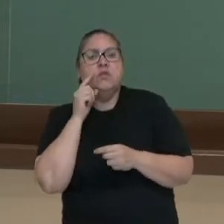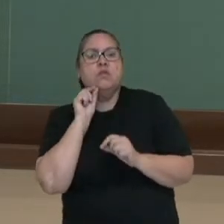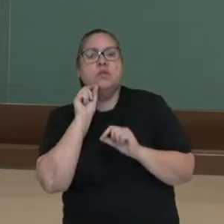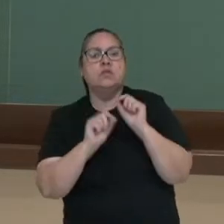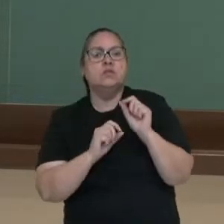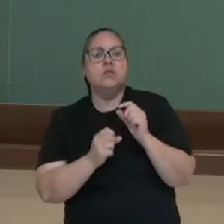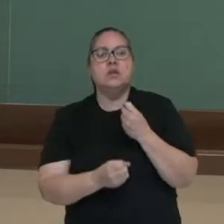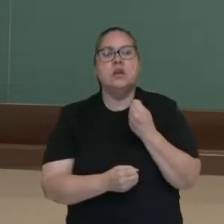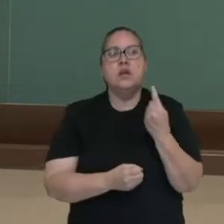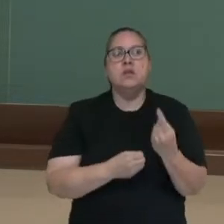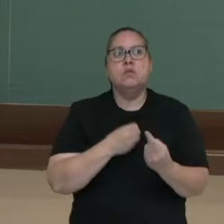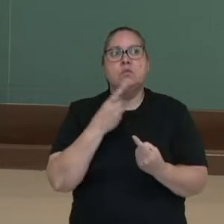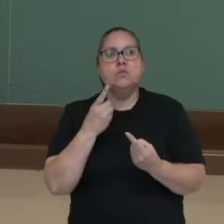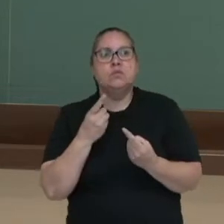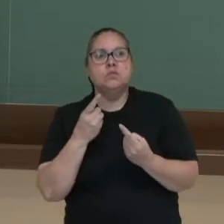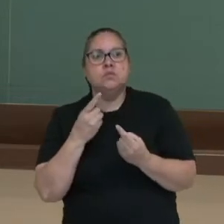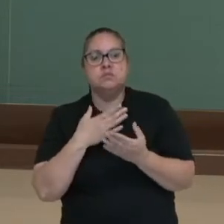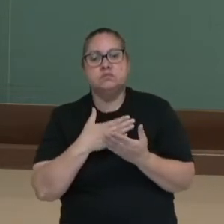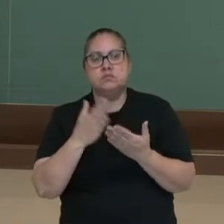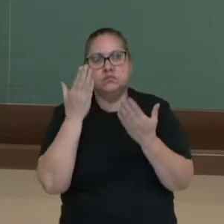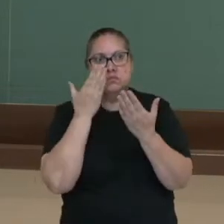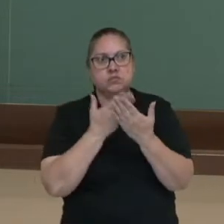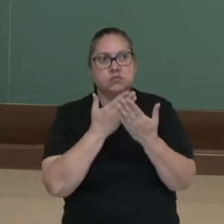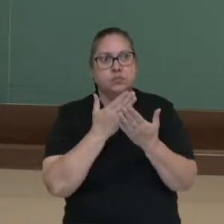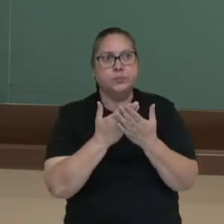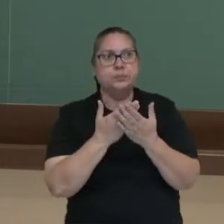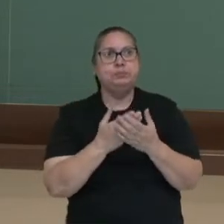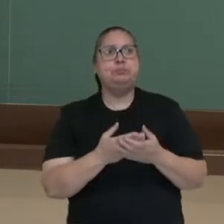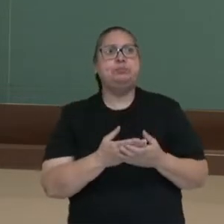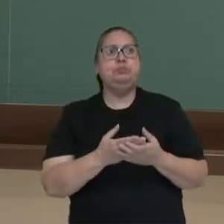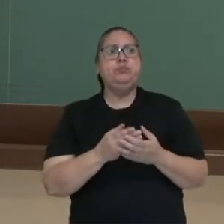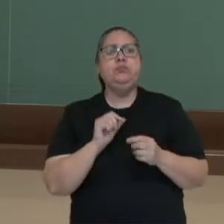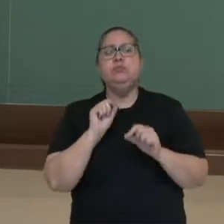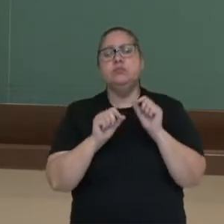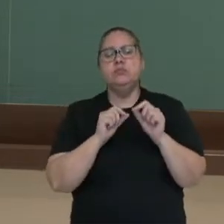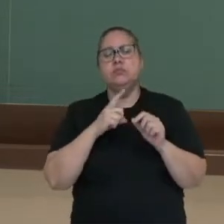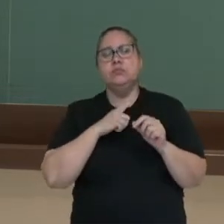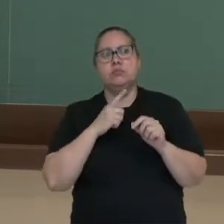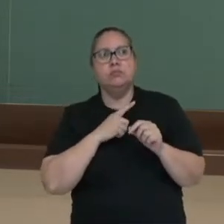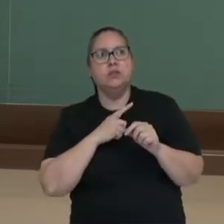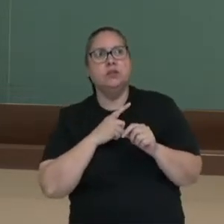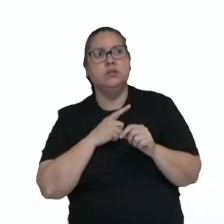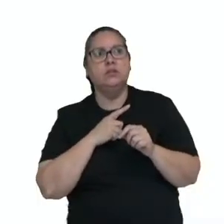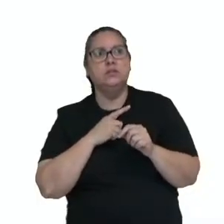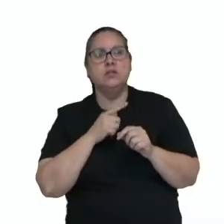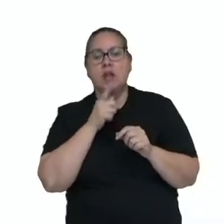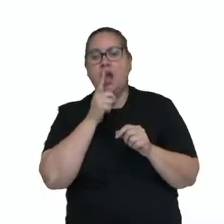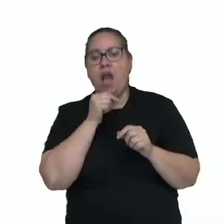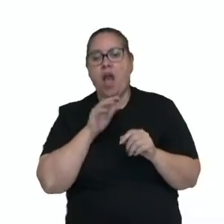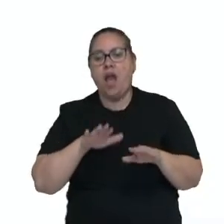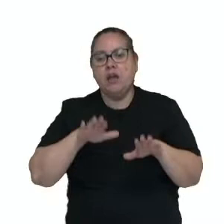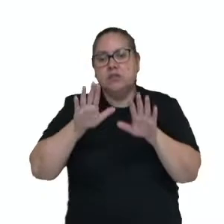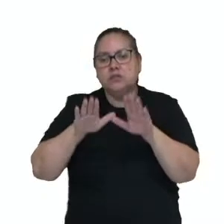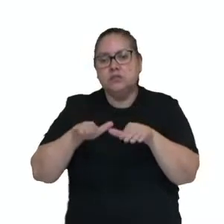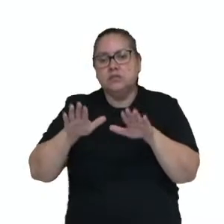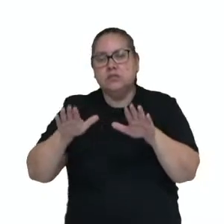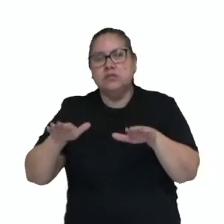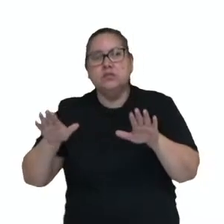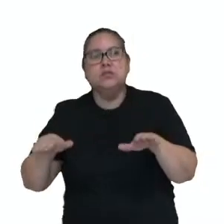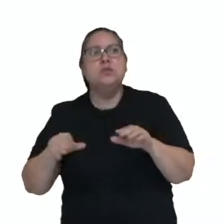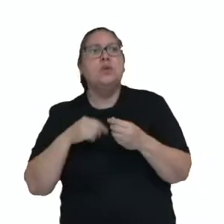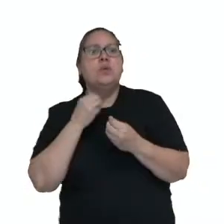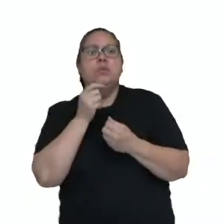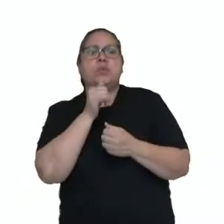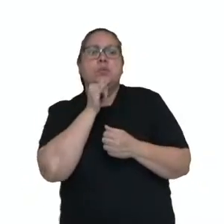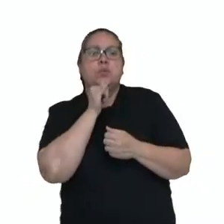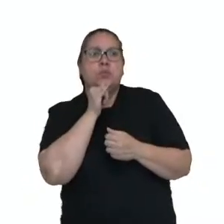identificar algumas delas ao longo dos nossos estudos, né? O que que nós vamos ter ali? Nos mares e oceanos, por